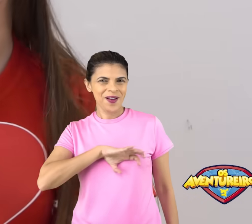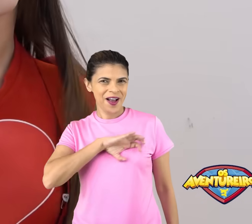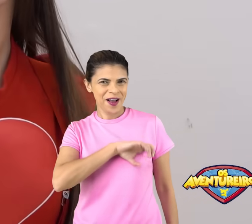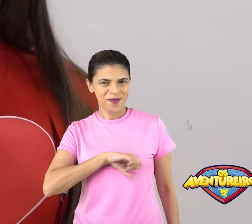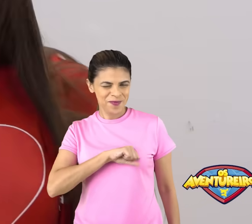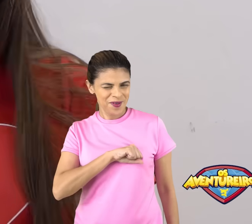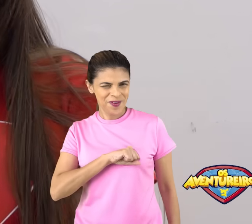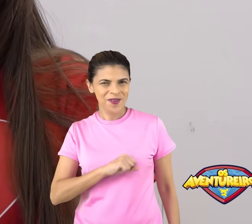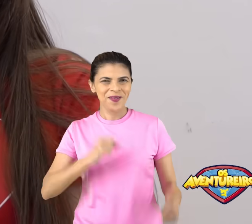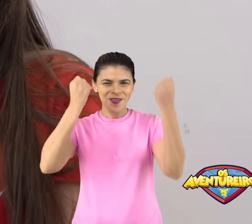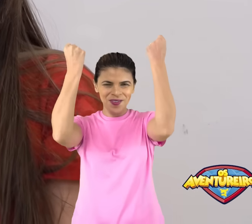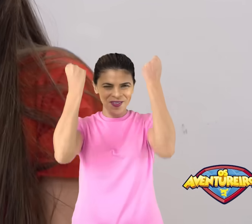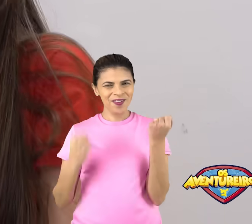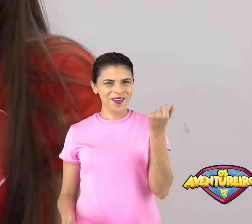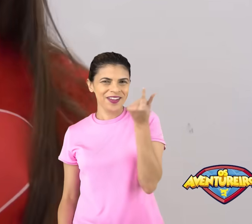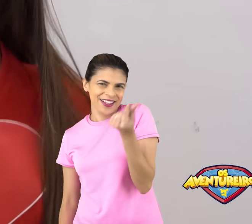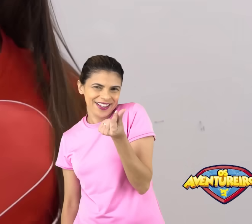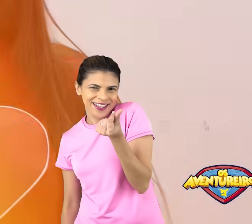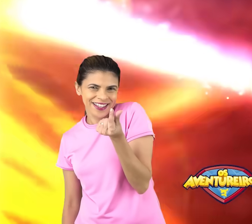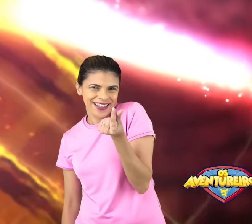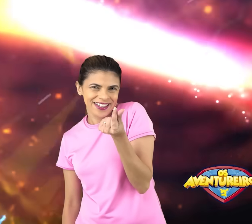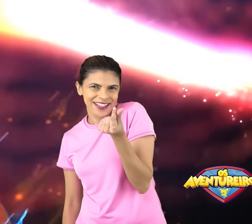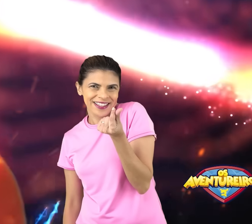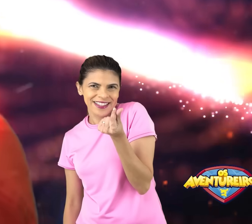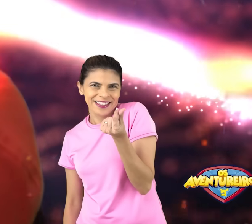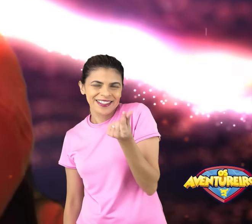o amor!